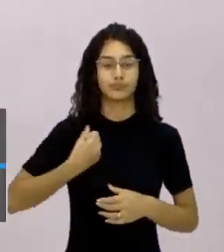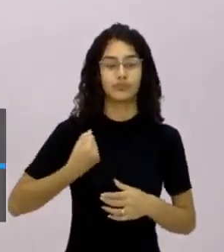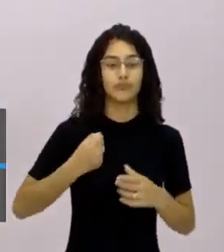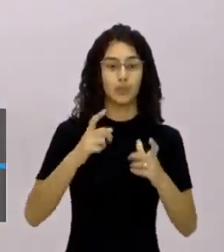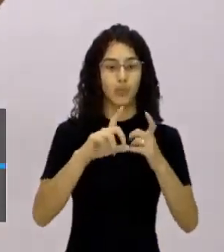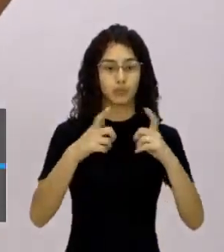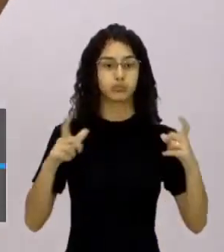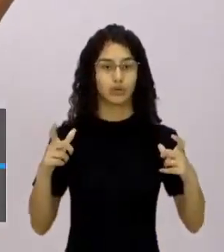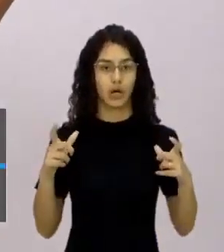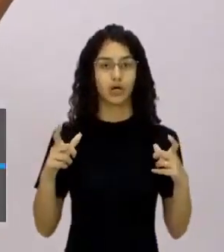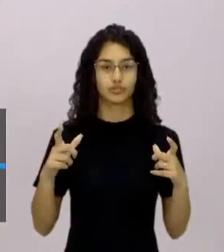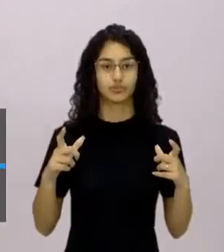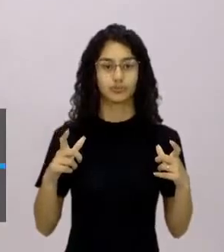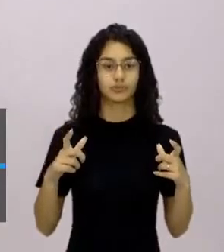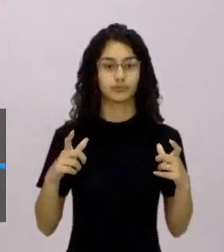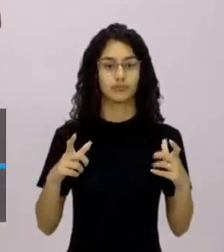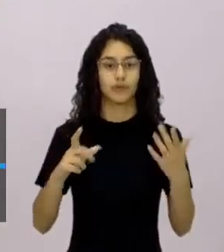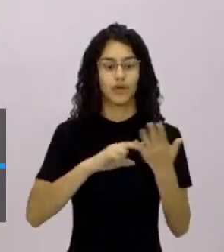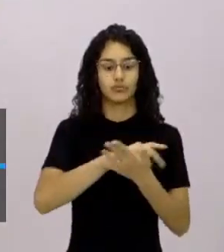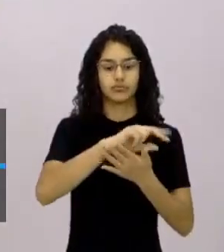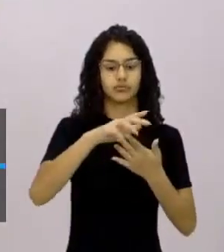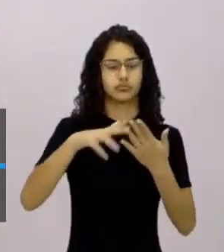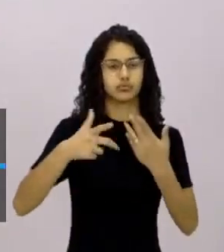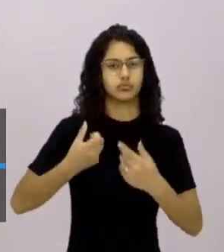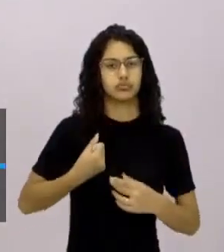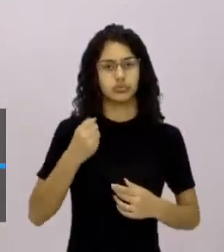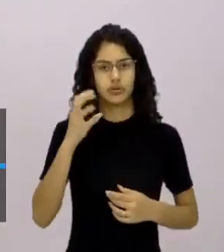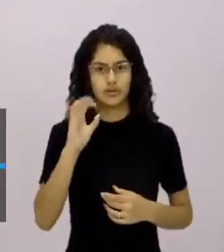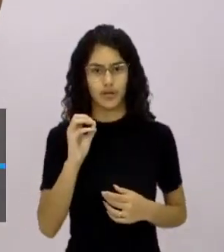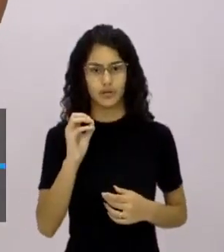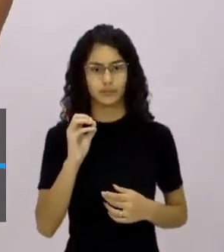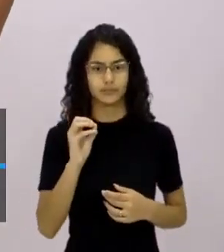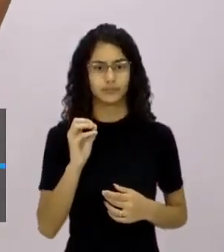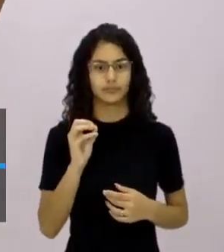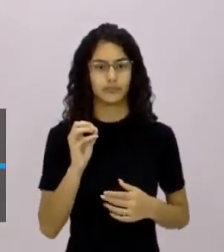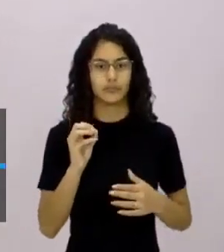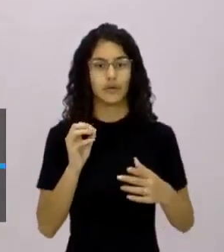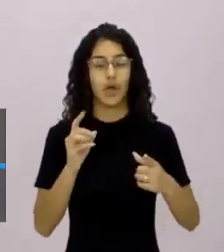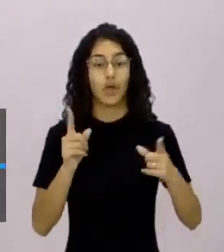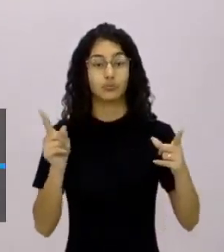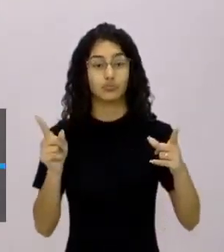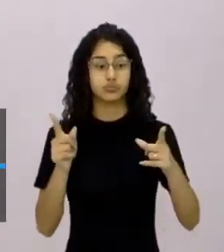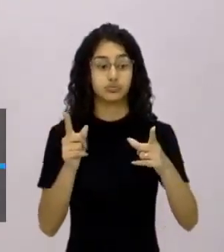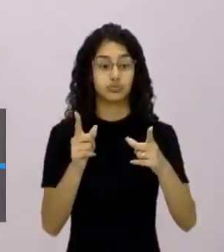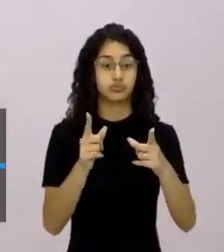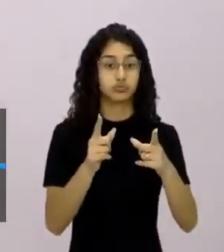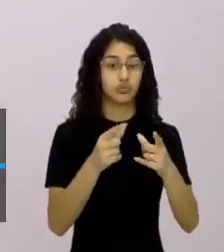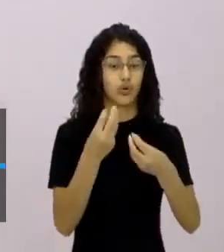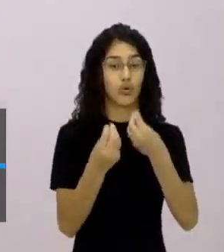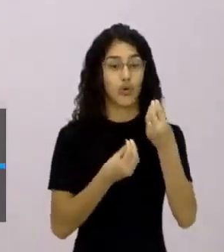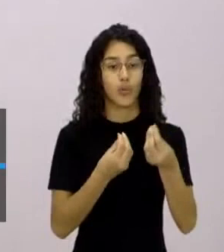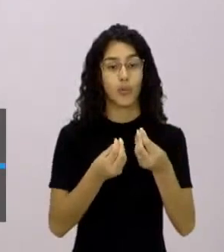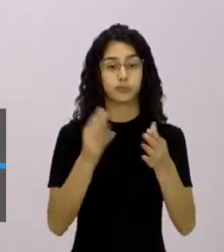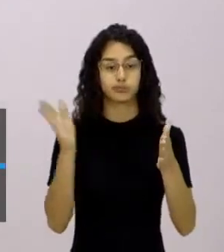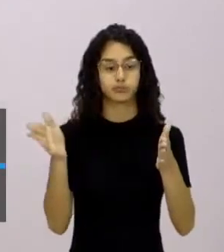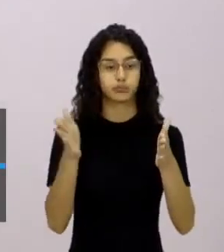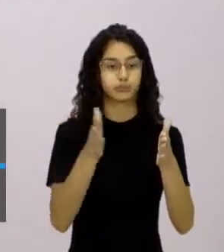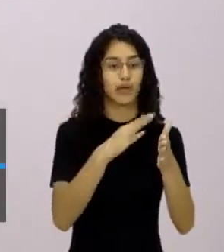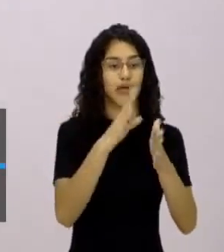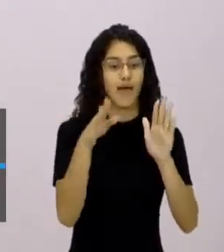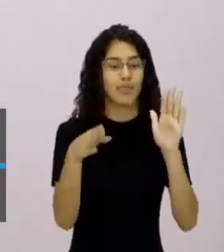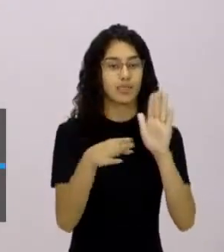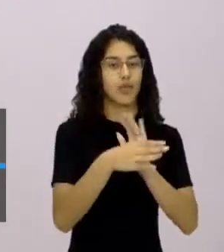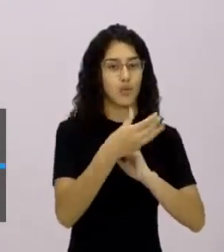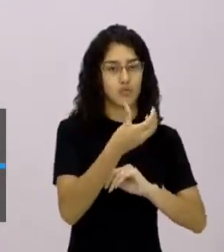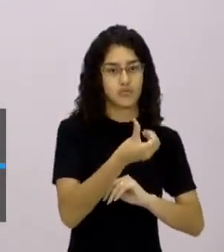numerão, que é a massa da Terra, grandão, cheio de zeros. A gente reduz, como se você tirasse esses zeros até chegar no